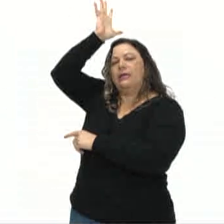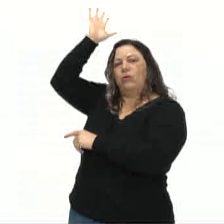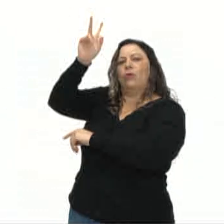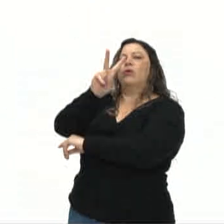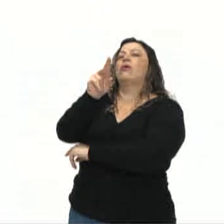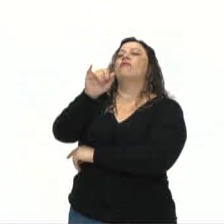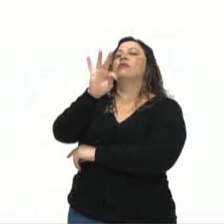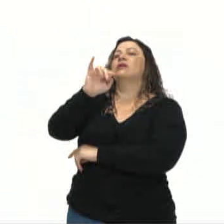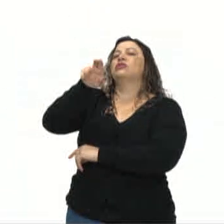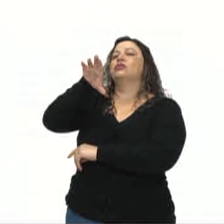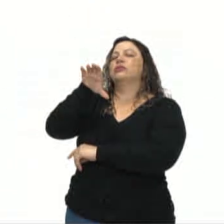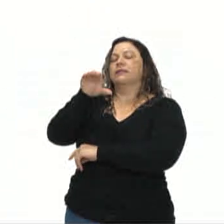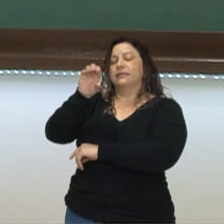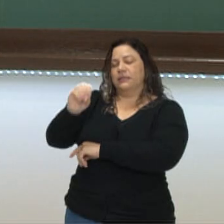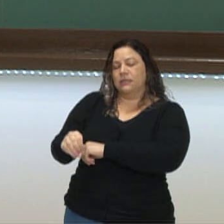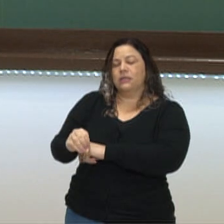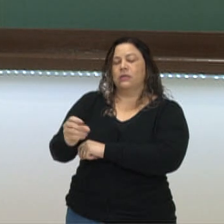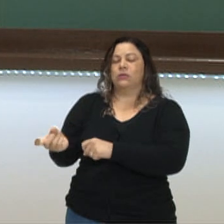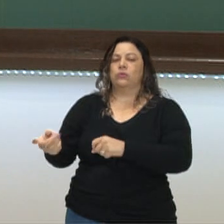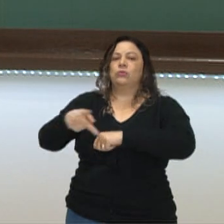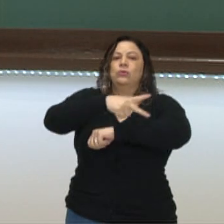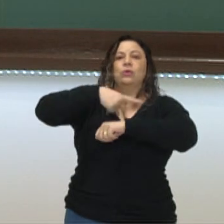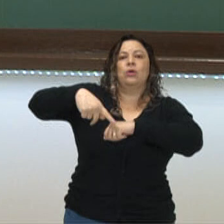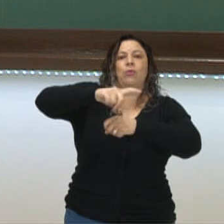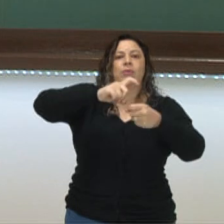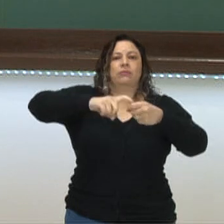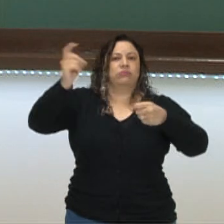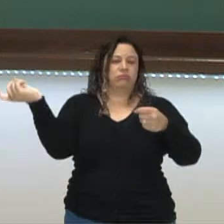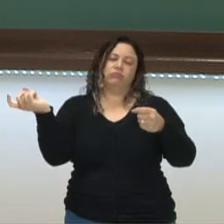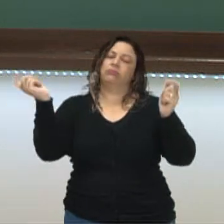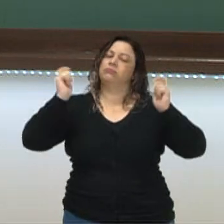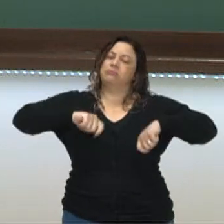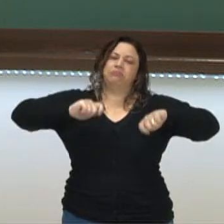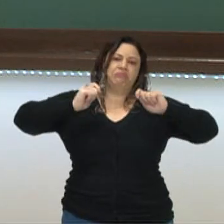país independente, né? Tem a sua autonomia.